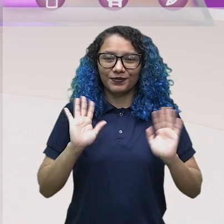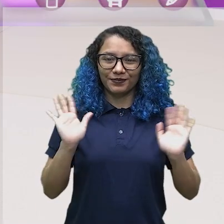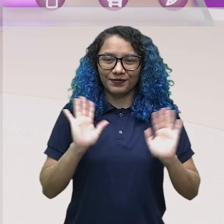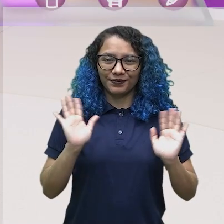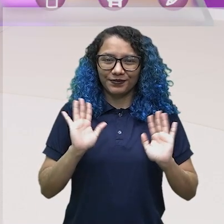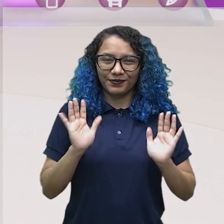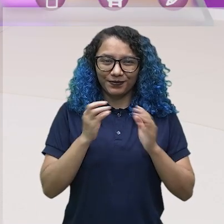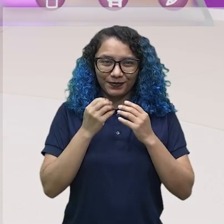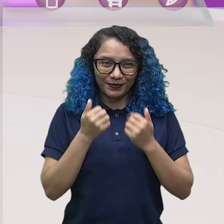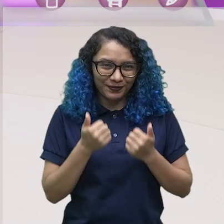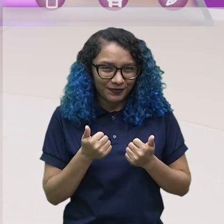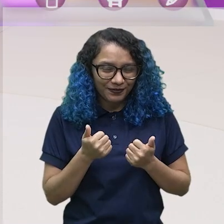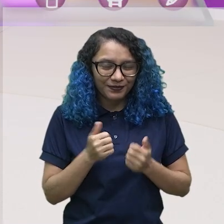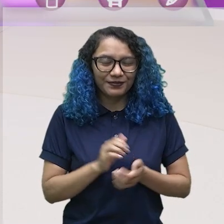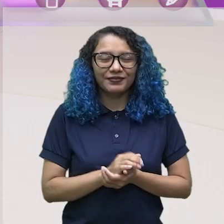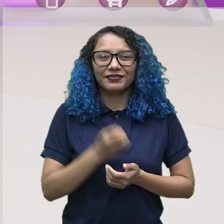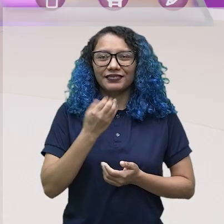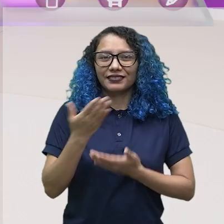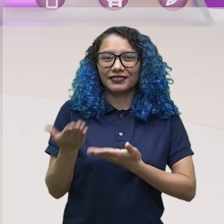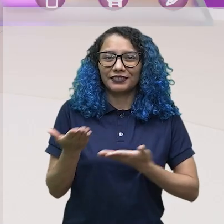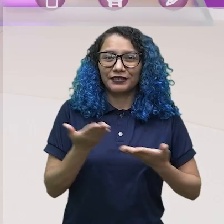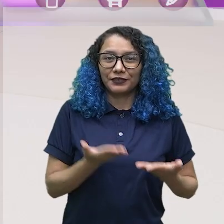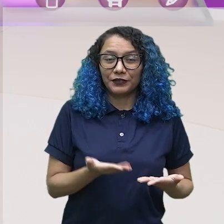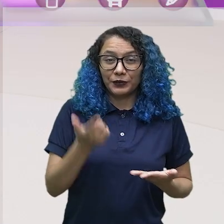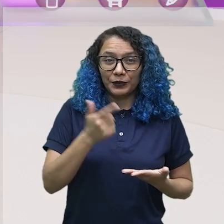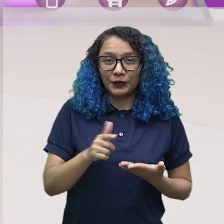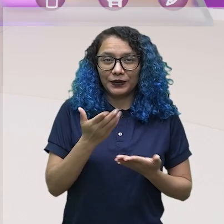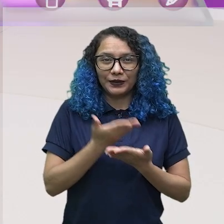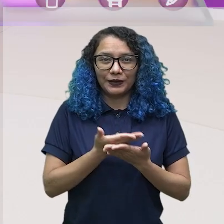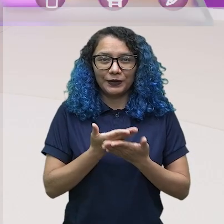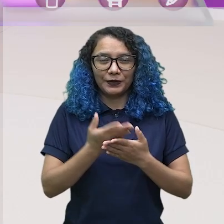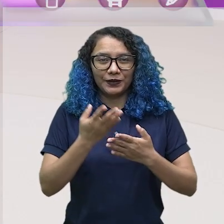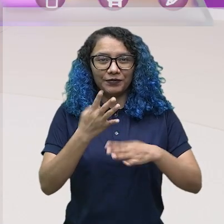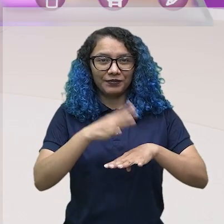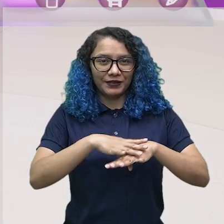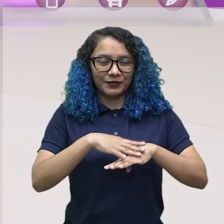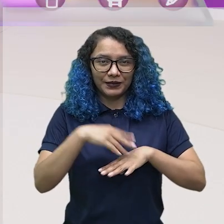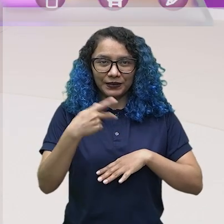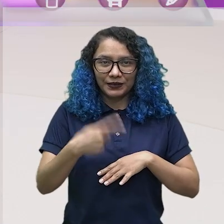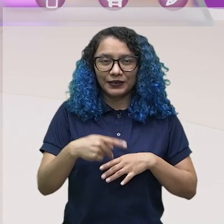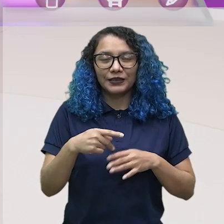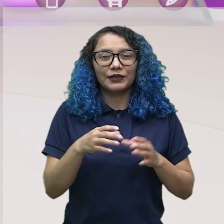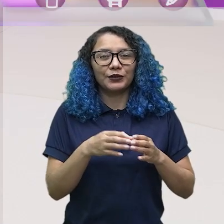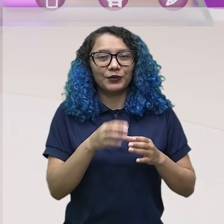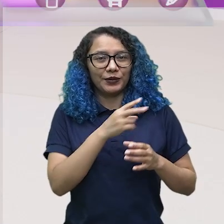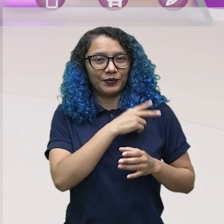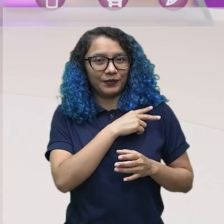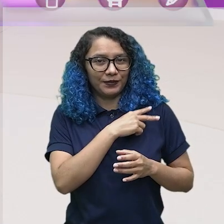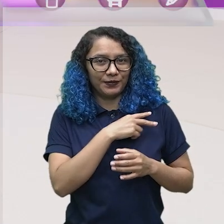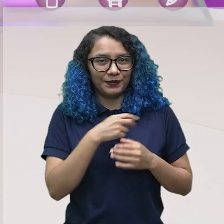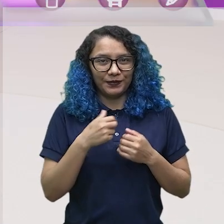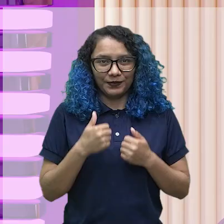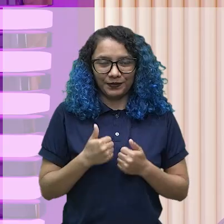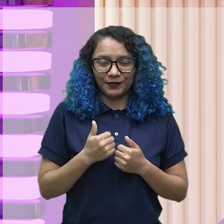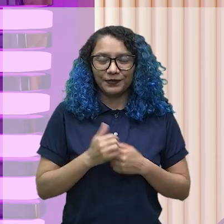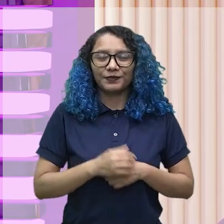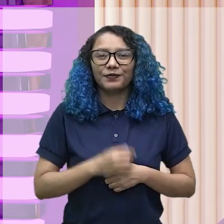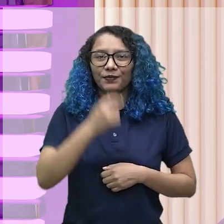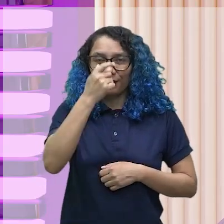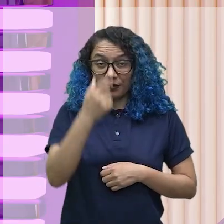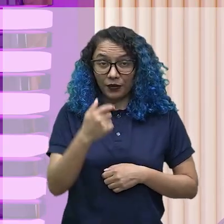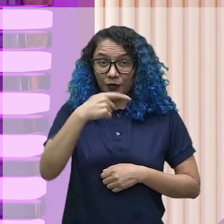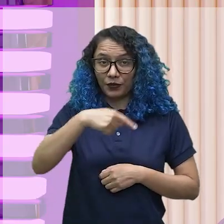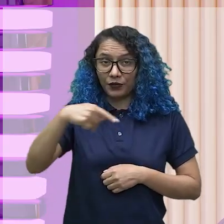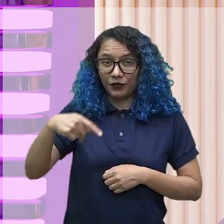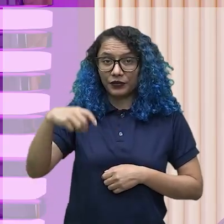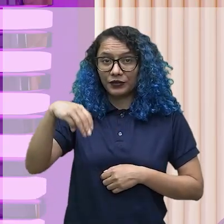Olá, pessoal, tudo bem com vocês? Sejam bem-vindos a mais uma aula de matemática aqui na segunda série do ensino médio. Eu sou o